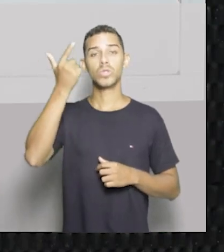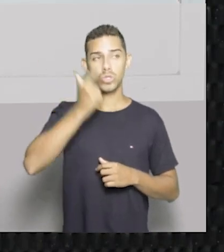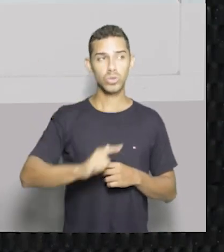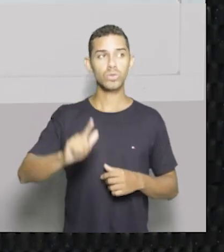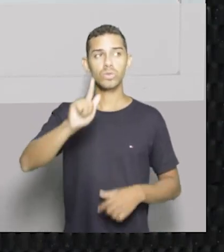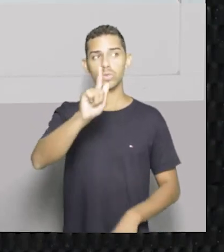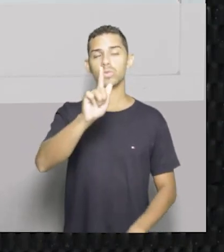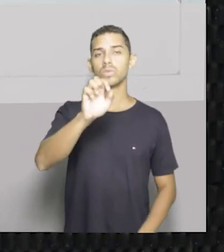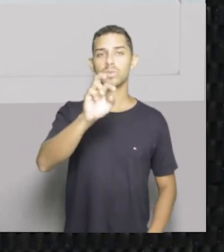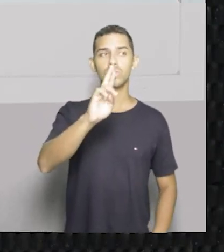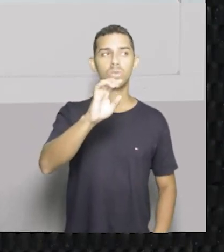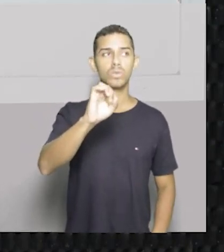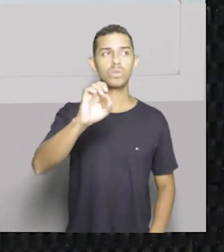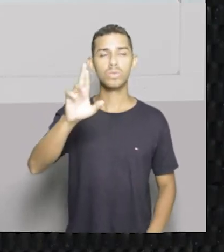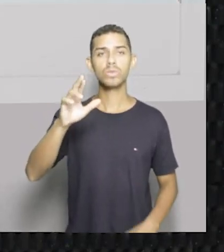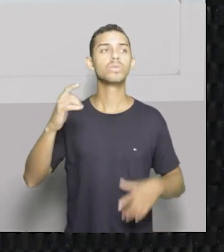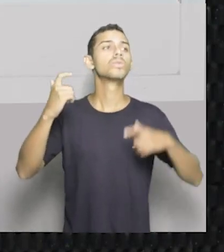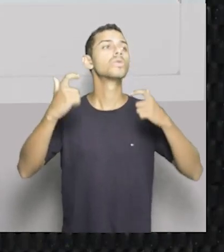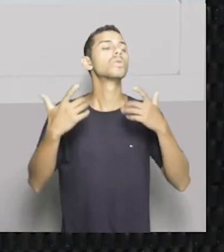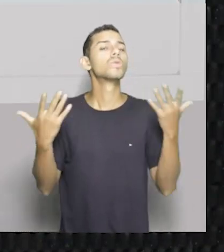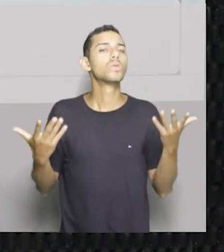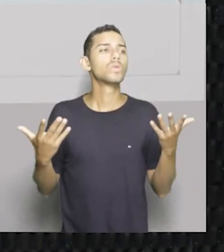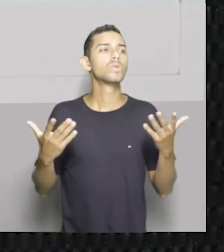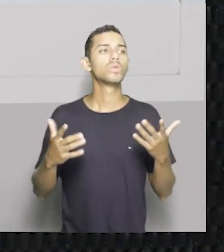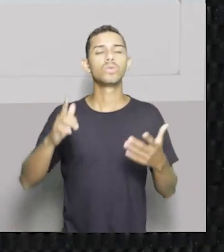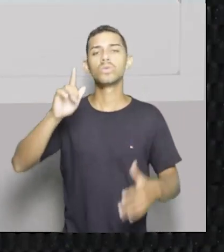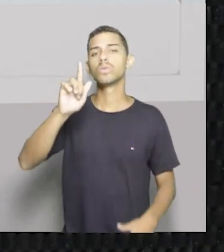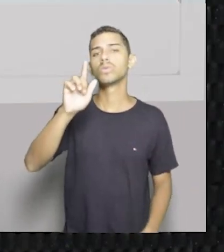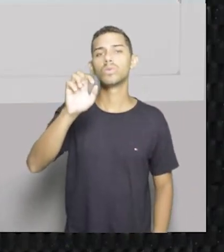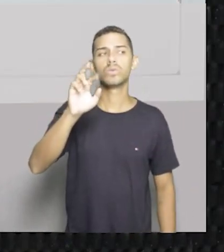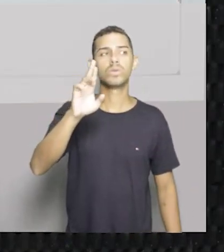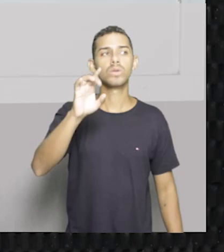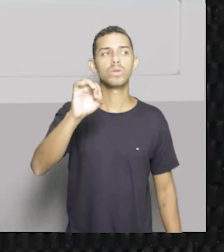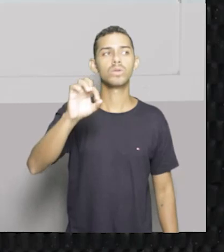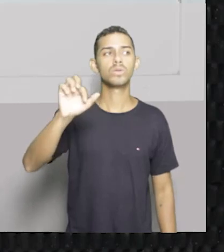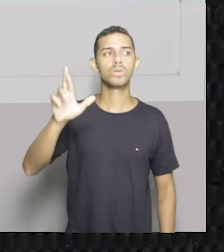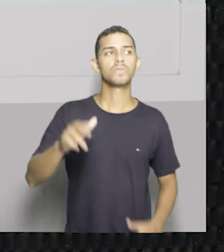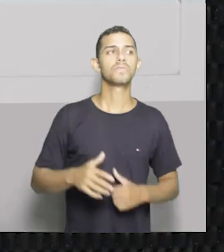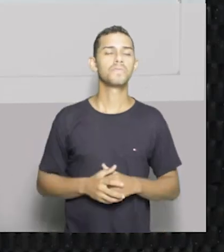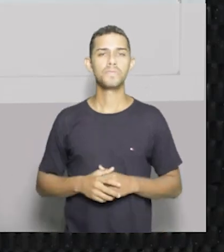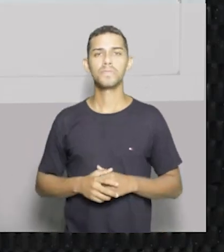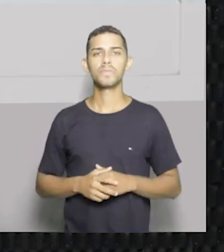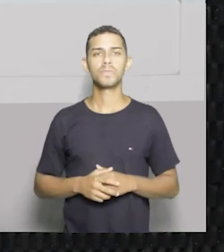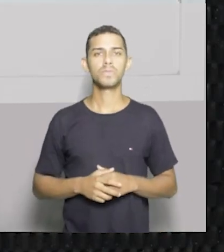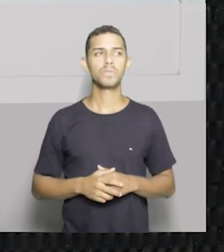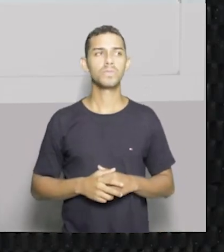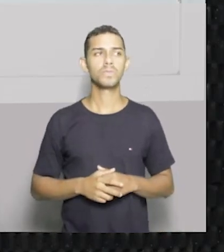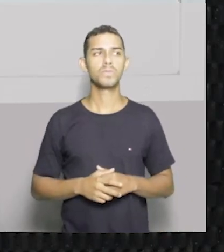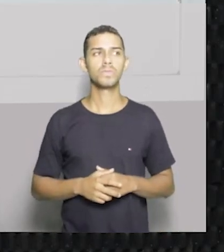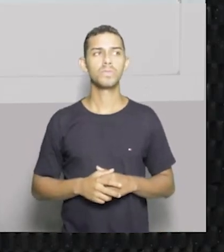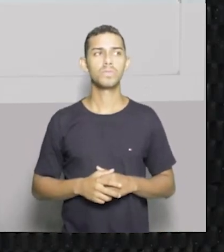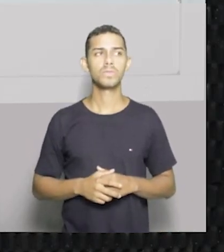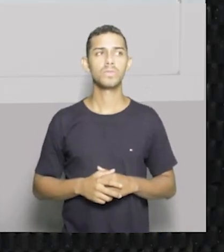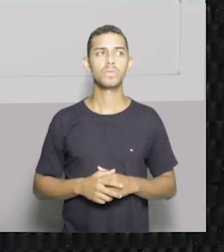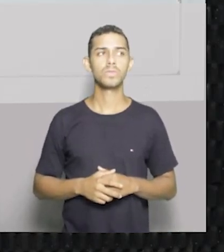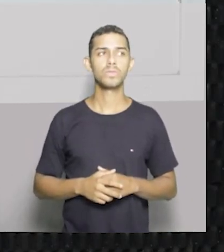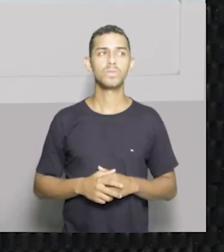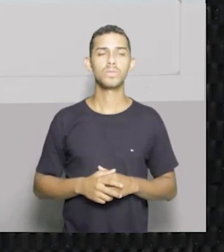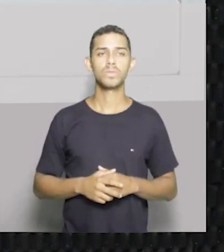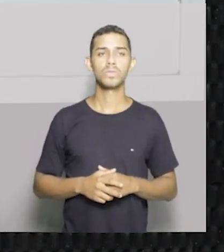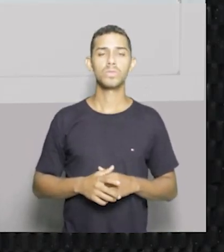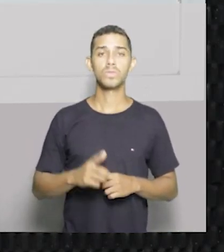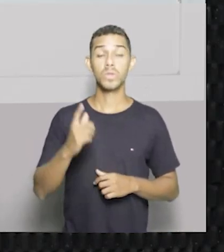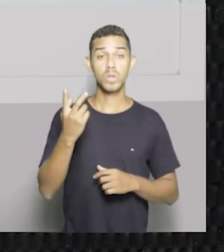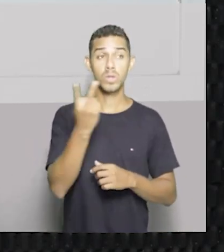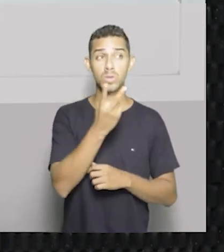gerador. Cadê o gerador, professor? Tá bem aqui, gente, ó, o símbolo do gerador são esses dois elementos aqui,